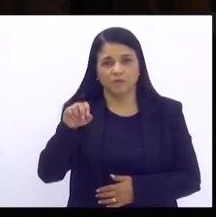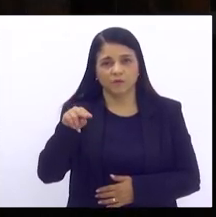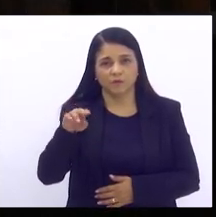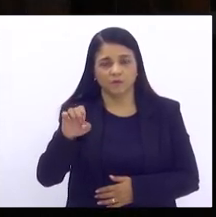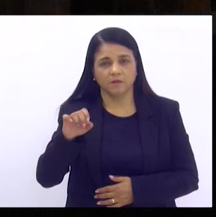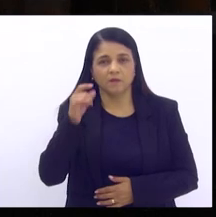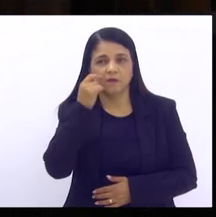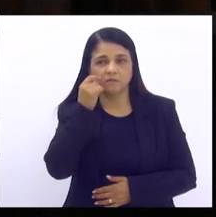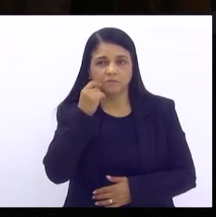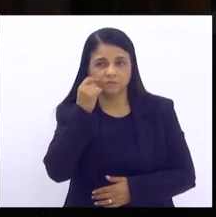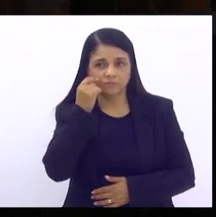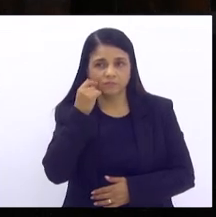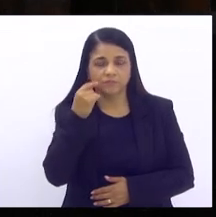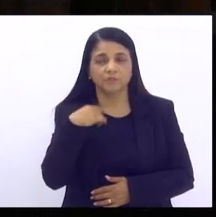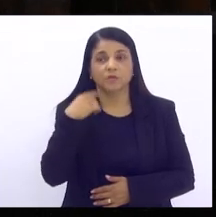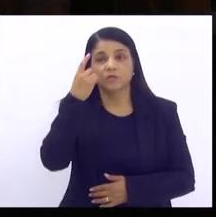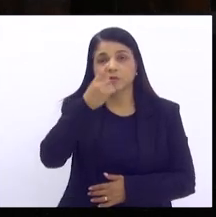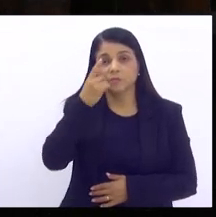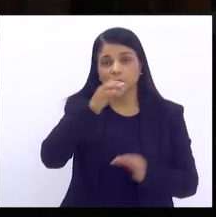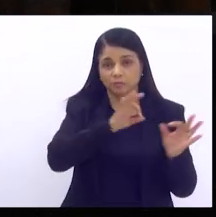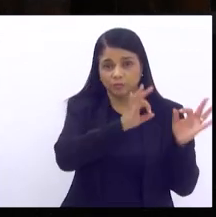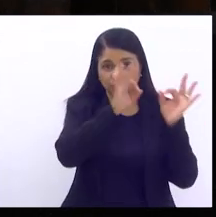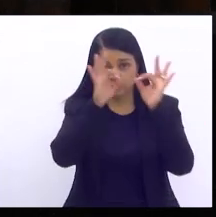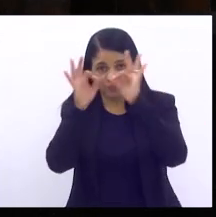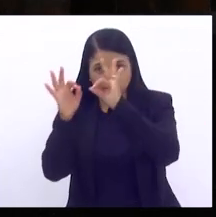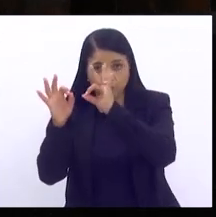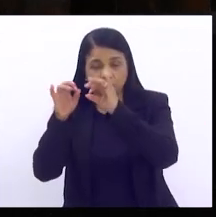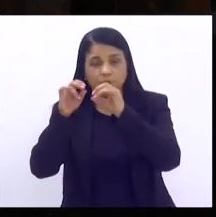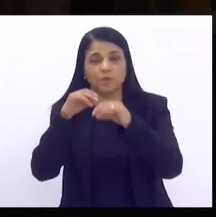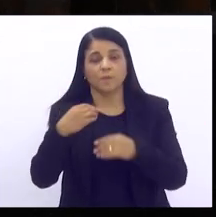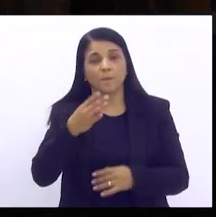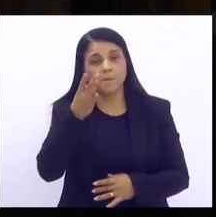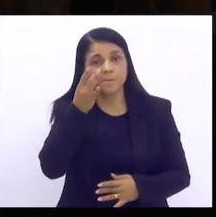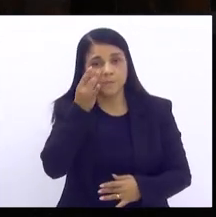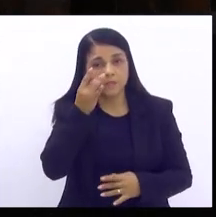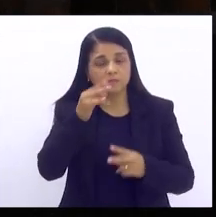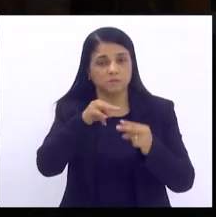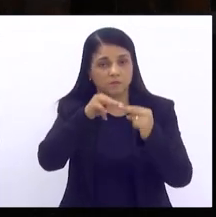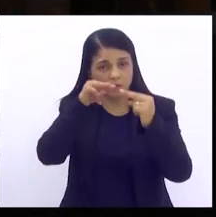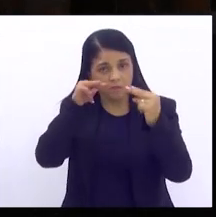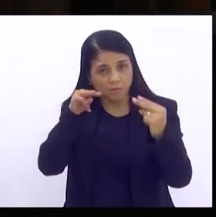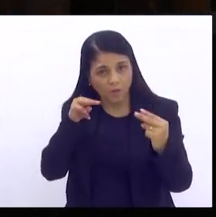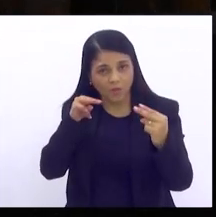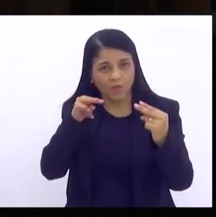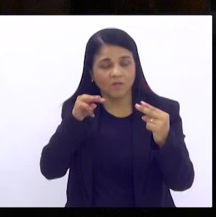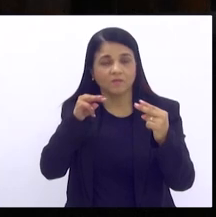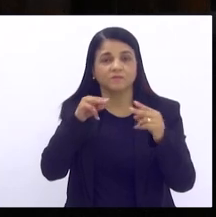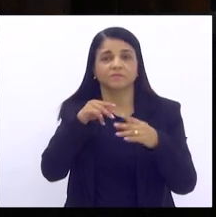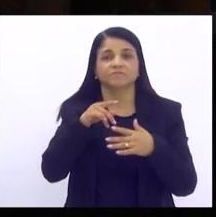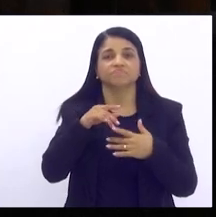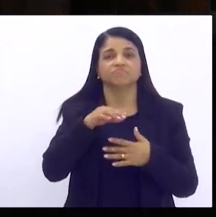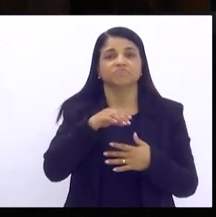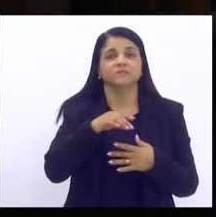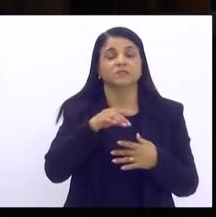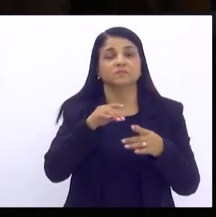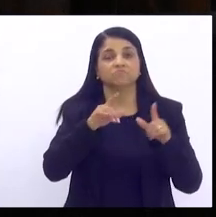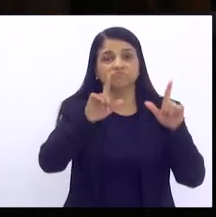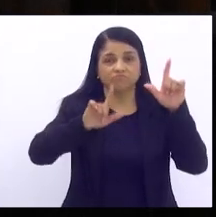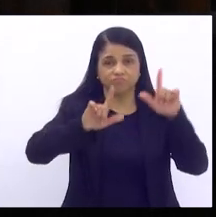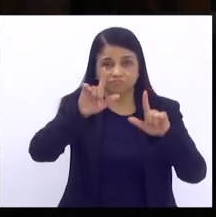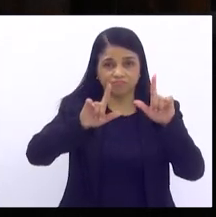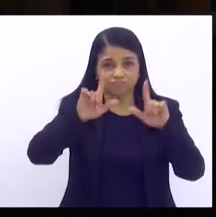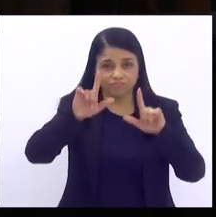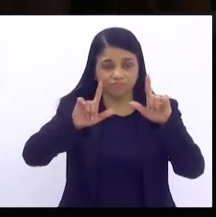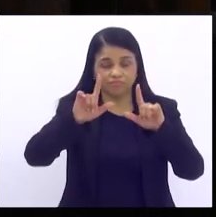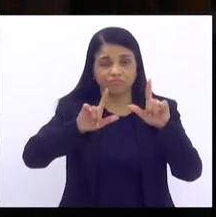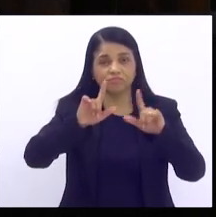senhores deputados que nos assistem de forma presencial ou remota, senhoras e senhores telespectadores da